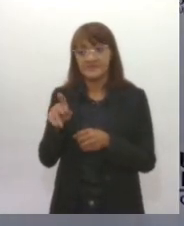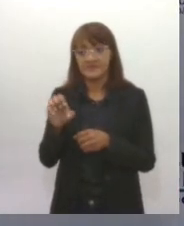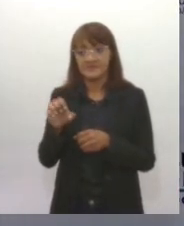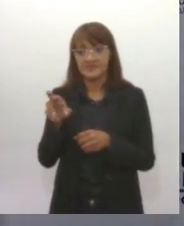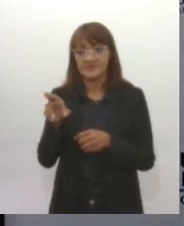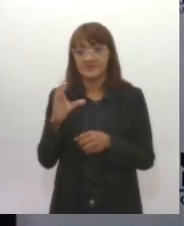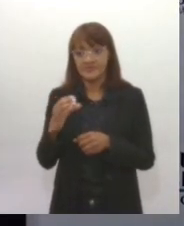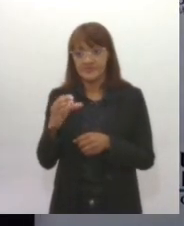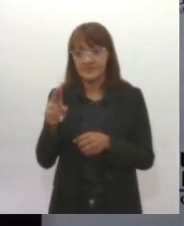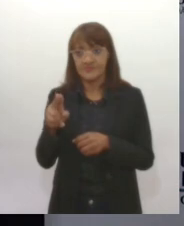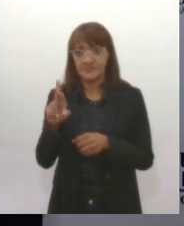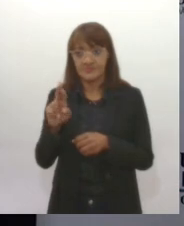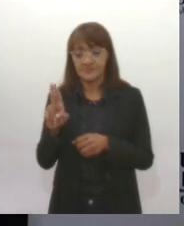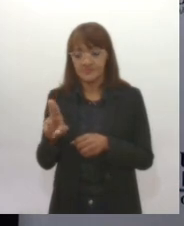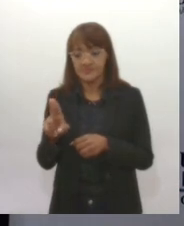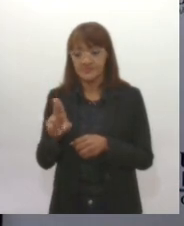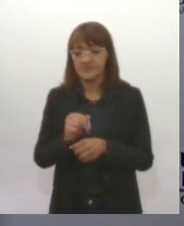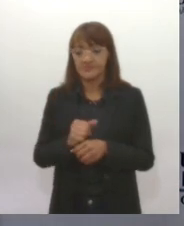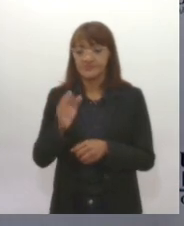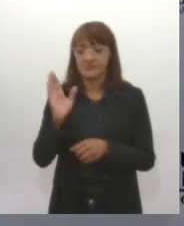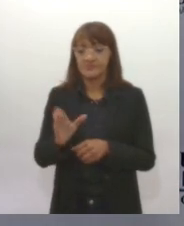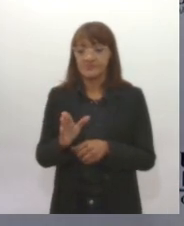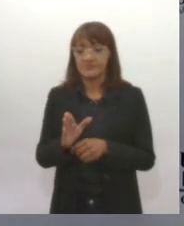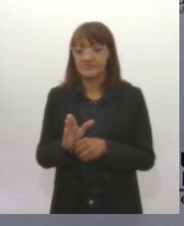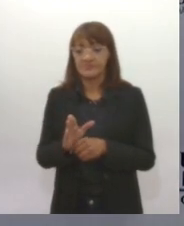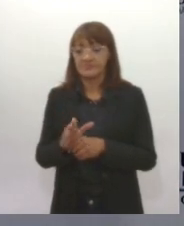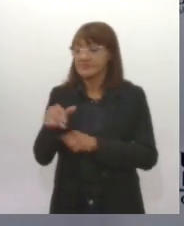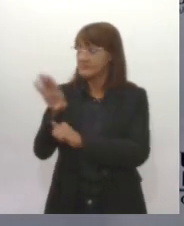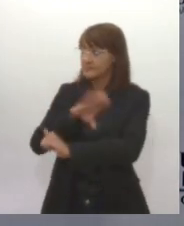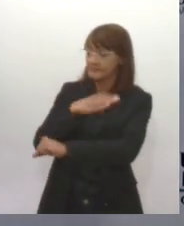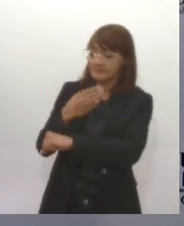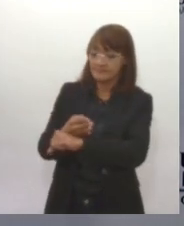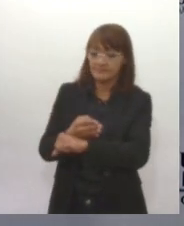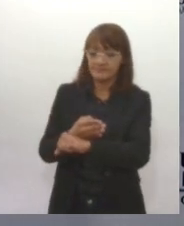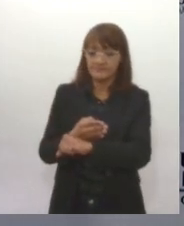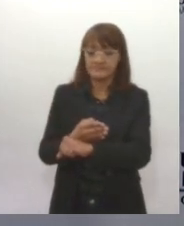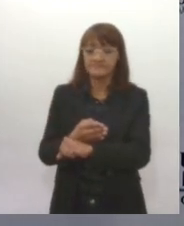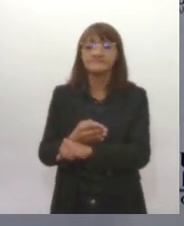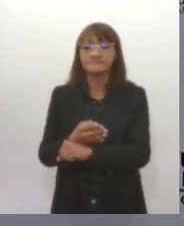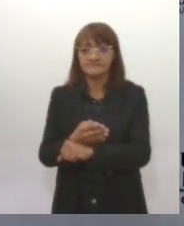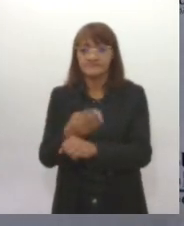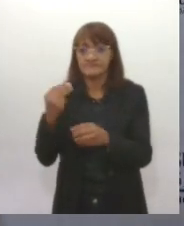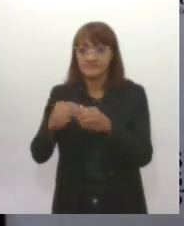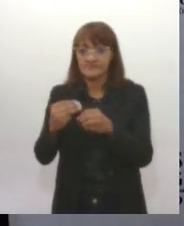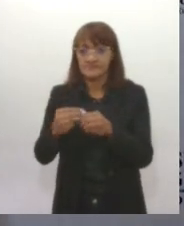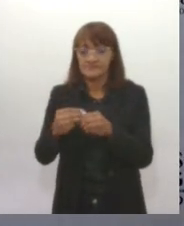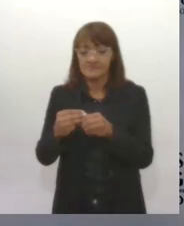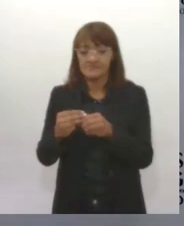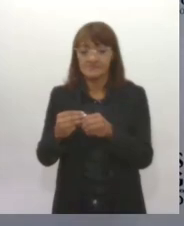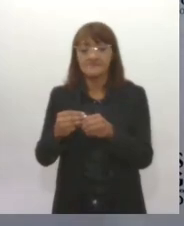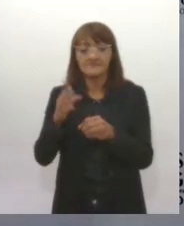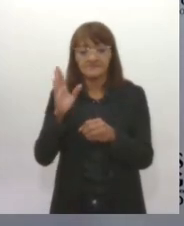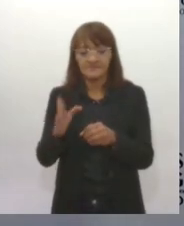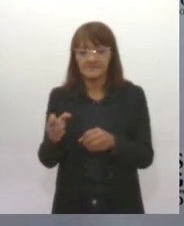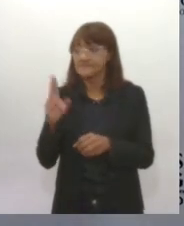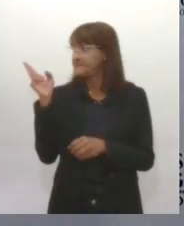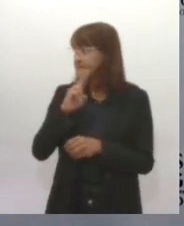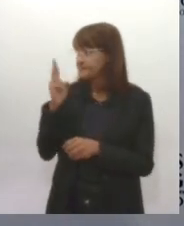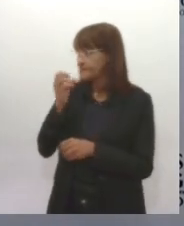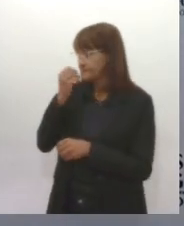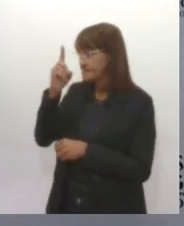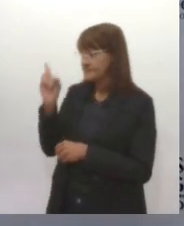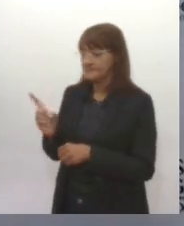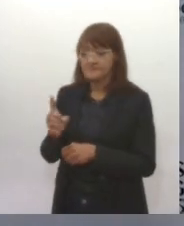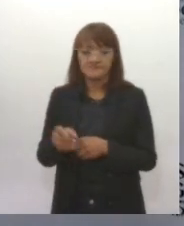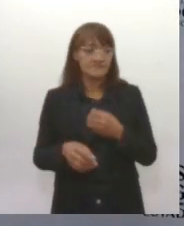que liga esses dois municípios e que precisa ser atendida urgentemente. Muito bom dia. Isso, bom dia. Essa ponte, ela